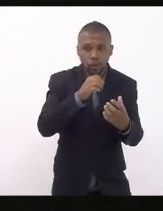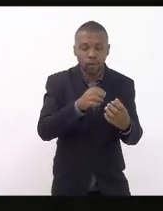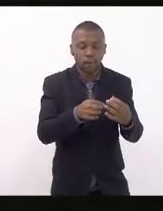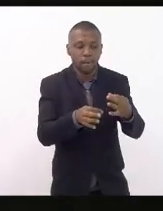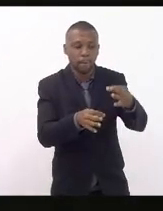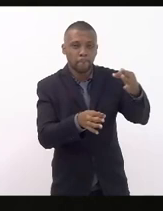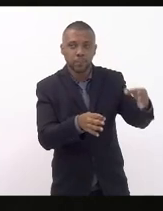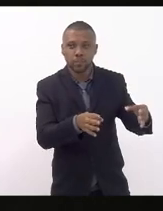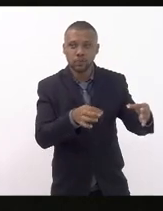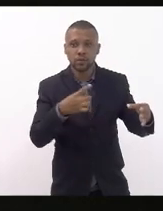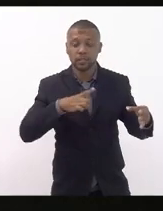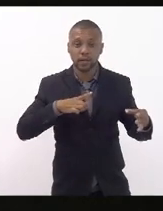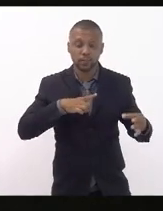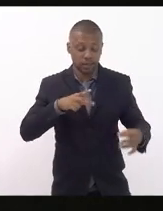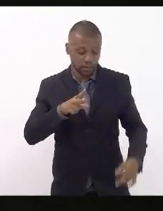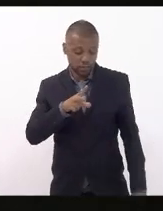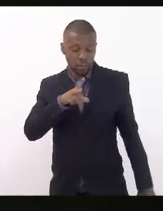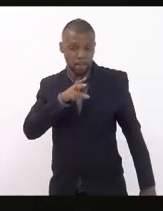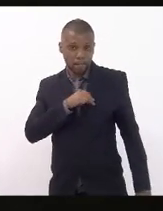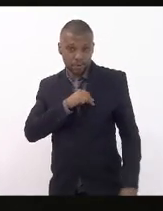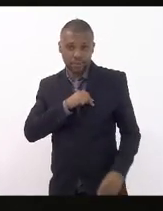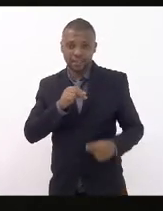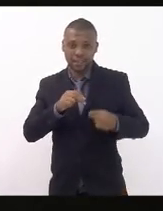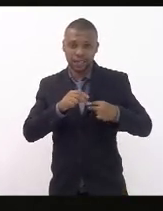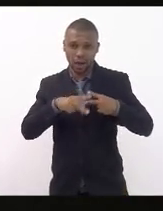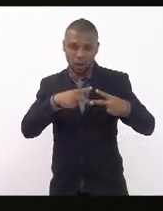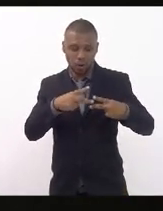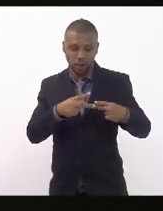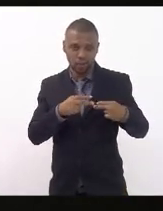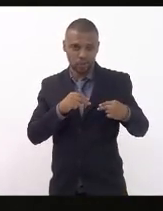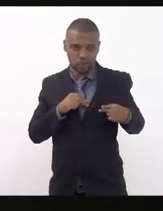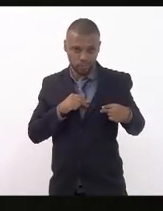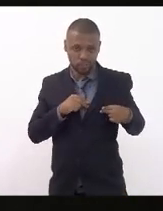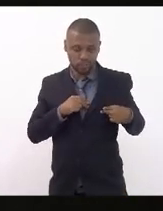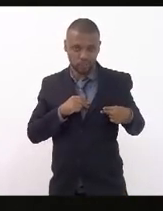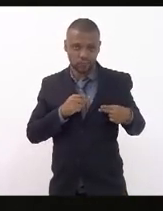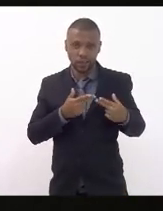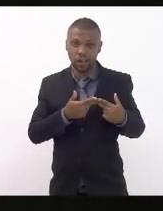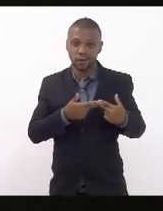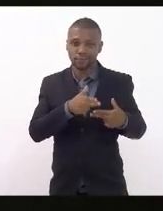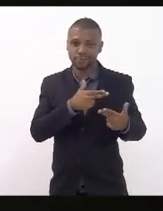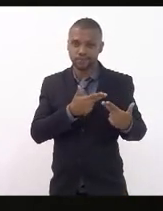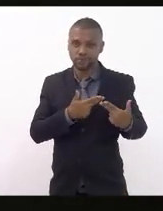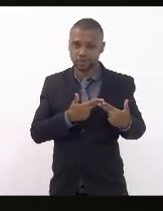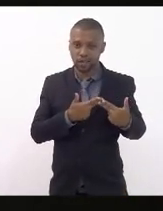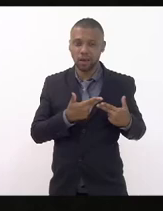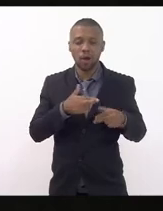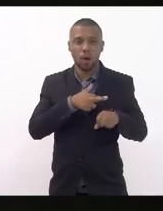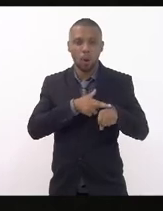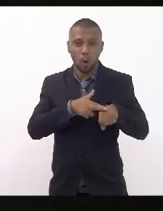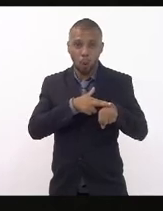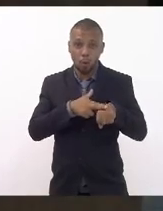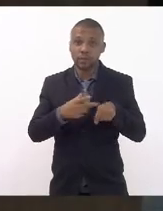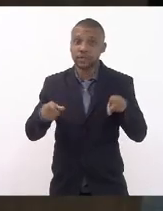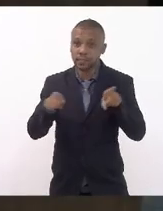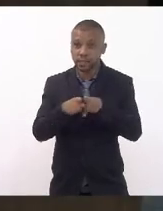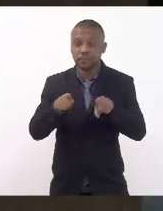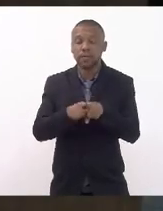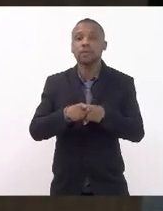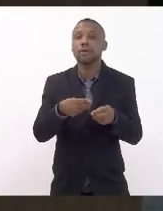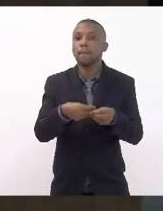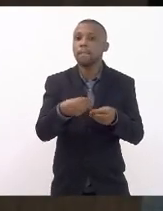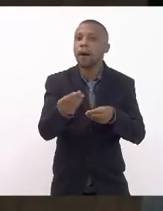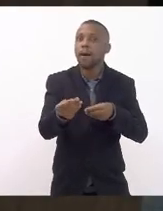aqui com um pinzinho, que é o laço roxo, E também estamos distribuindo para os deputados e deputadas